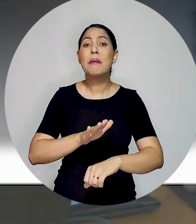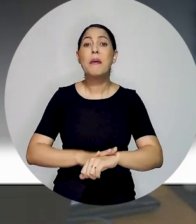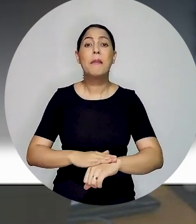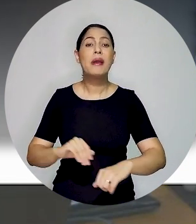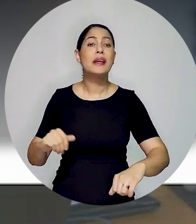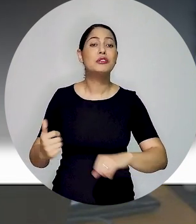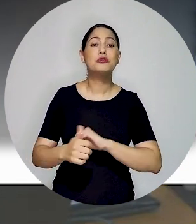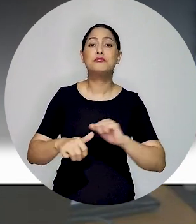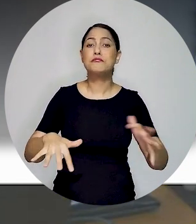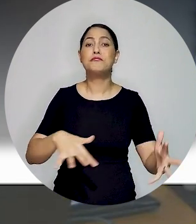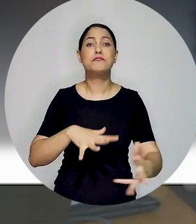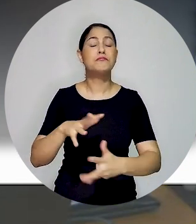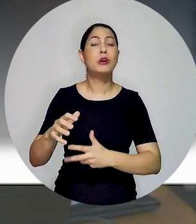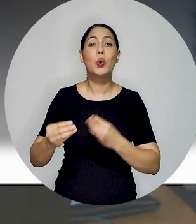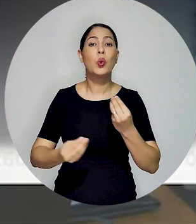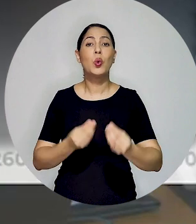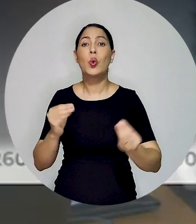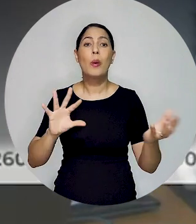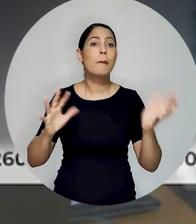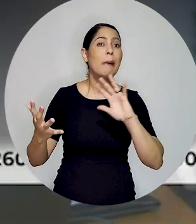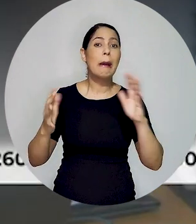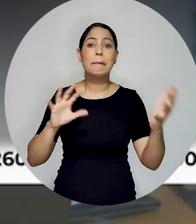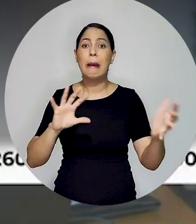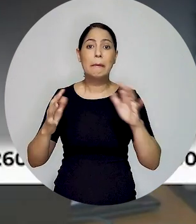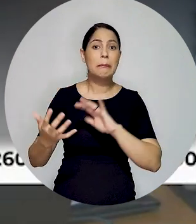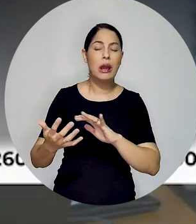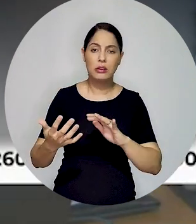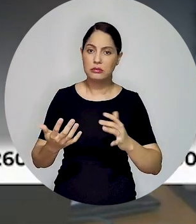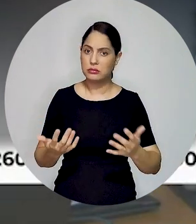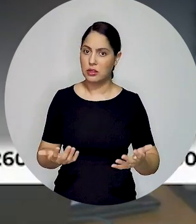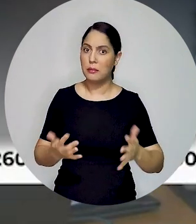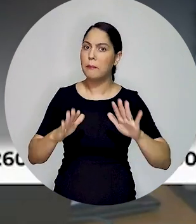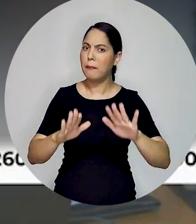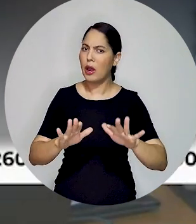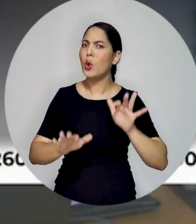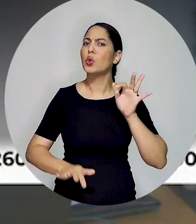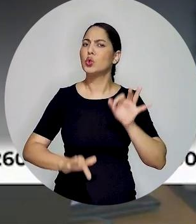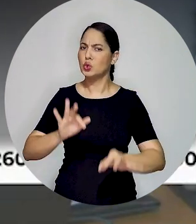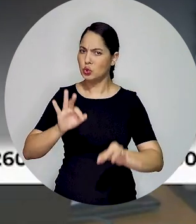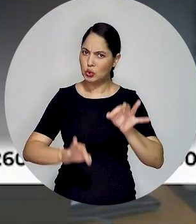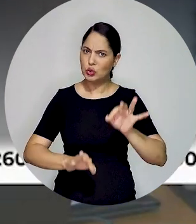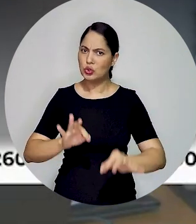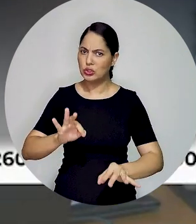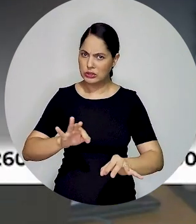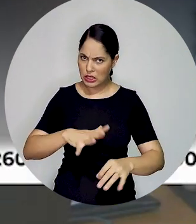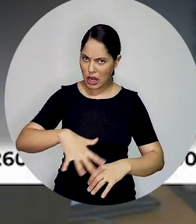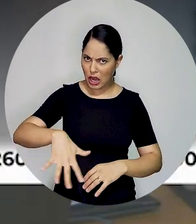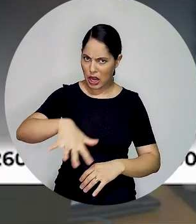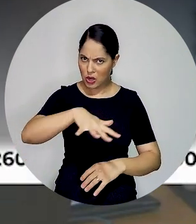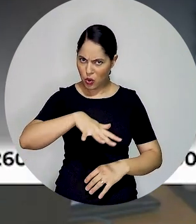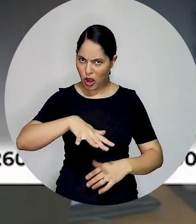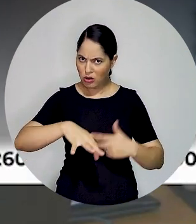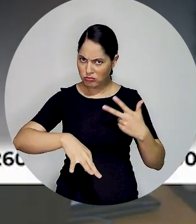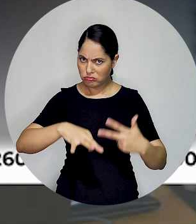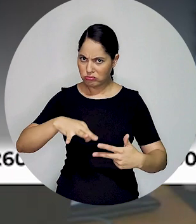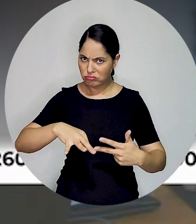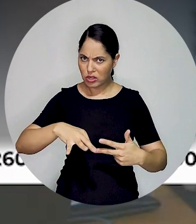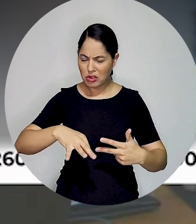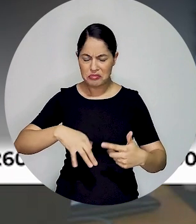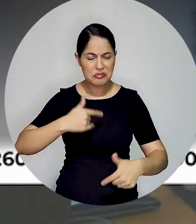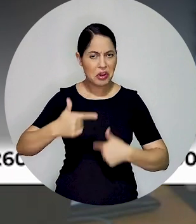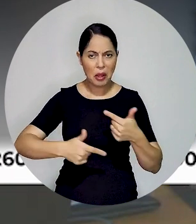impressões certas ou erradas do que fazer naquele momento. O judiciário, como disse o conselheiro Marcos Vinícius,